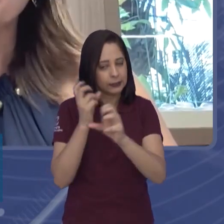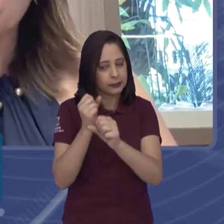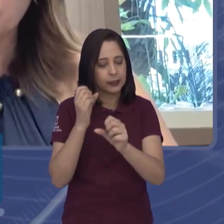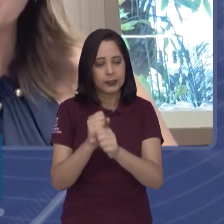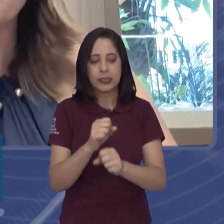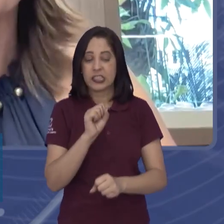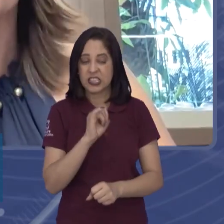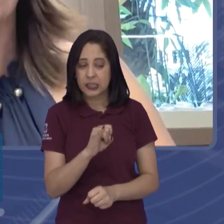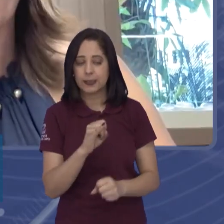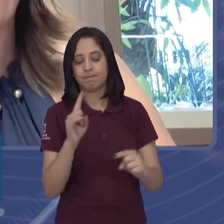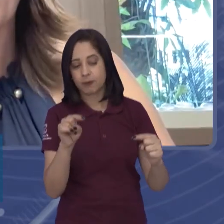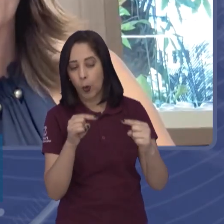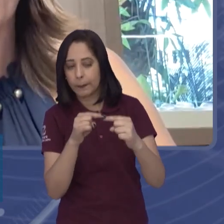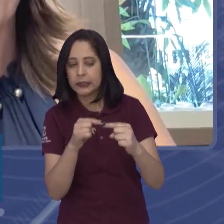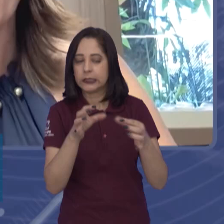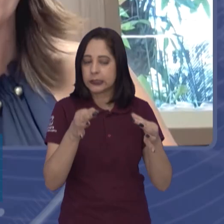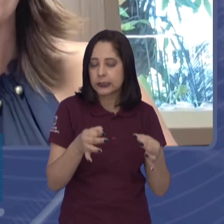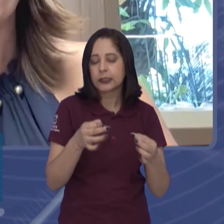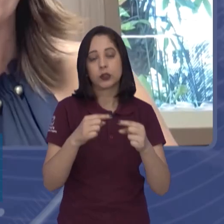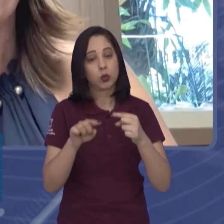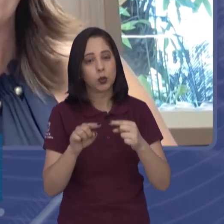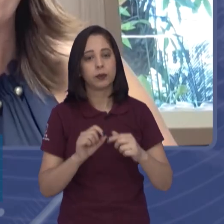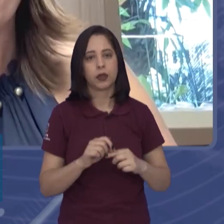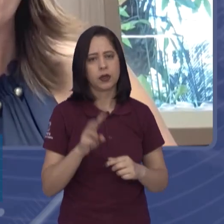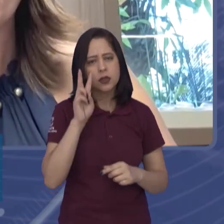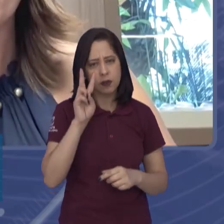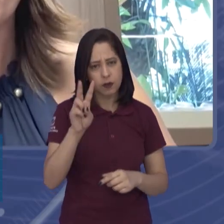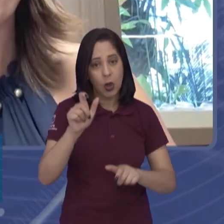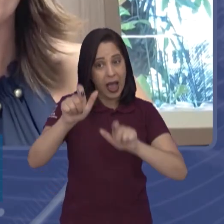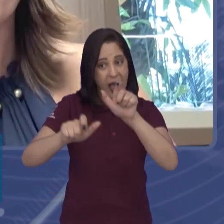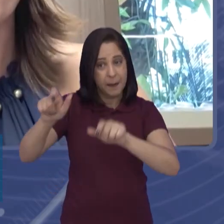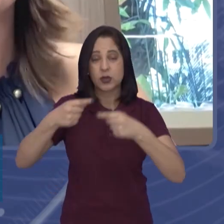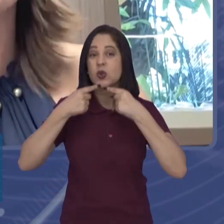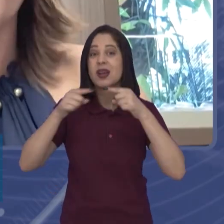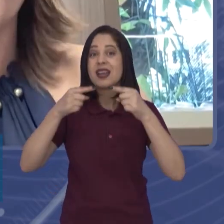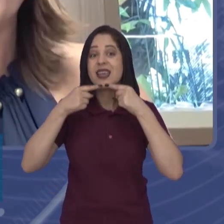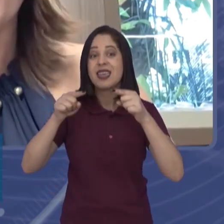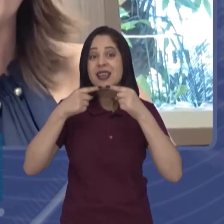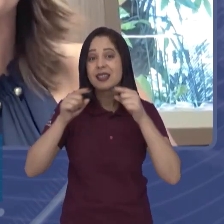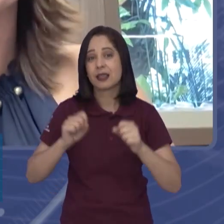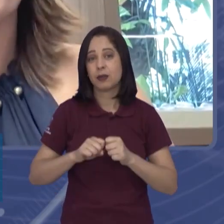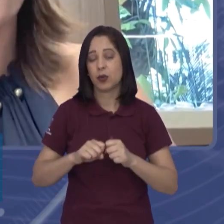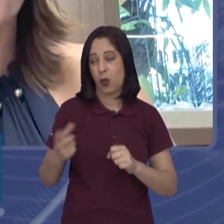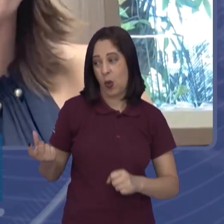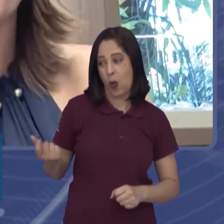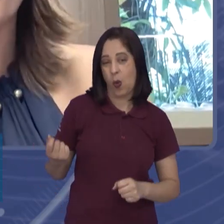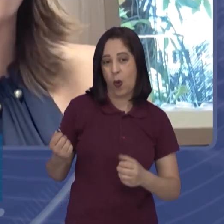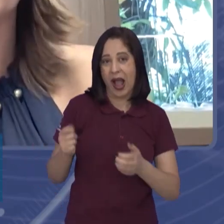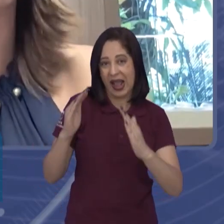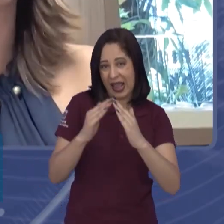está procurando, o que vale a pena. A gente viu as pessoas reclamando da questão do alto custo, né?